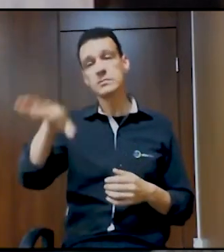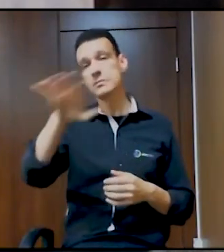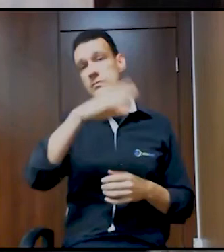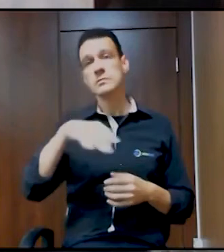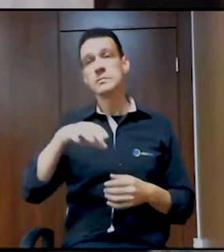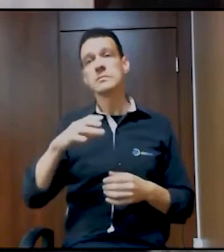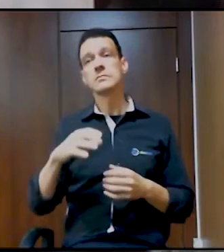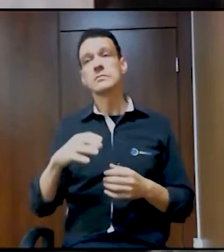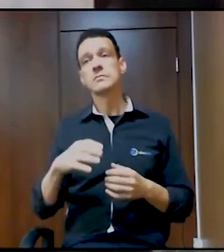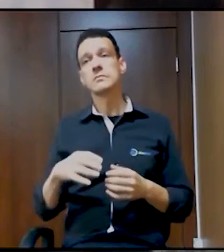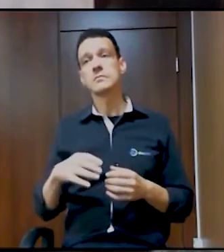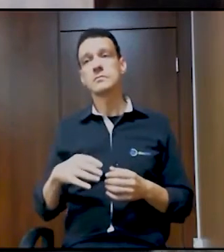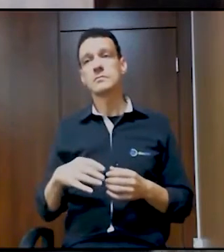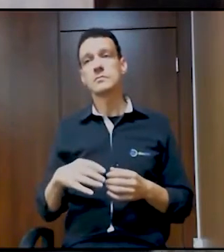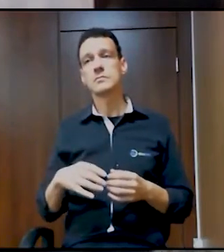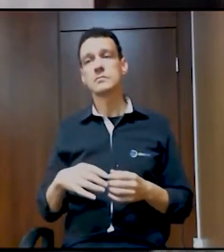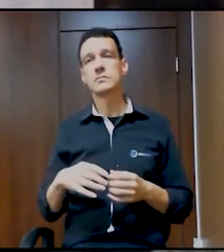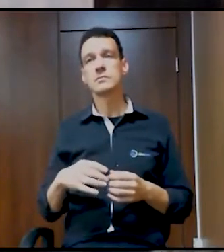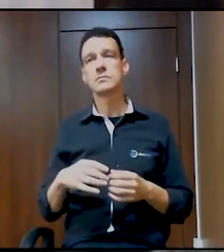mais